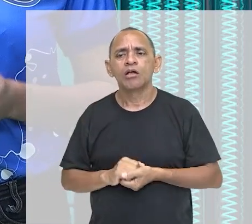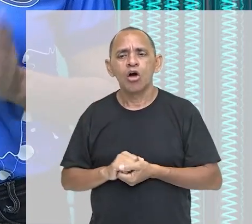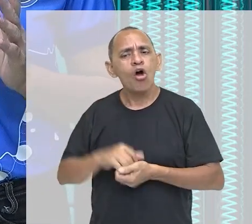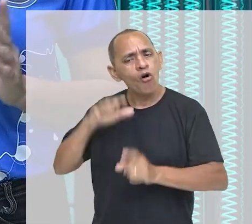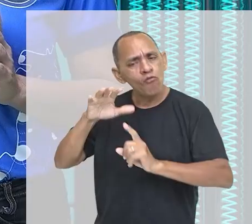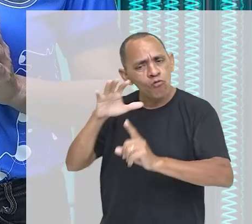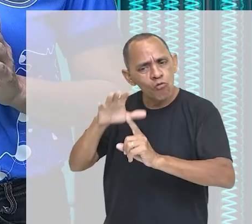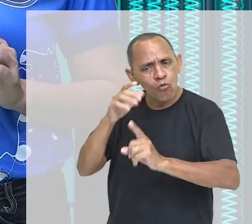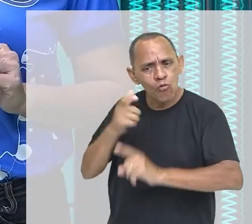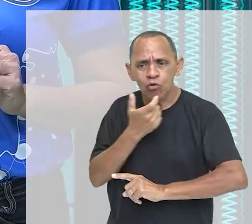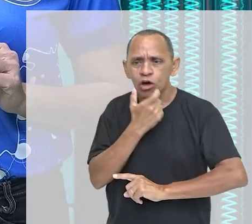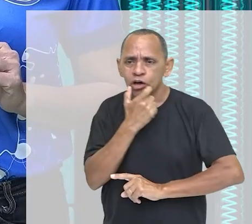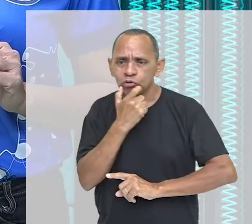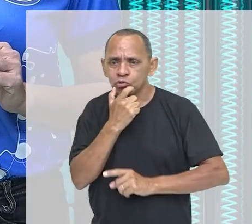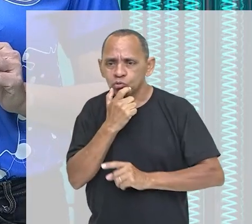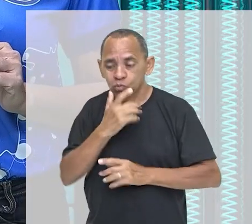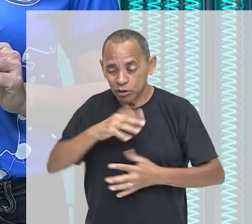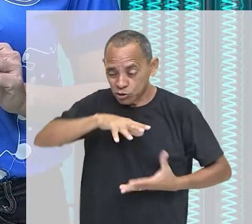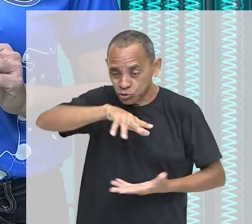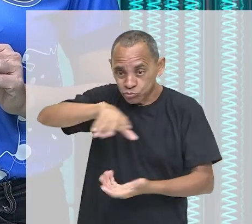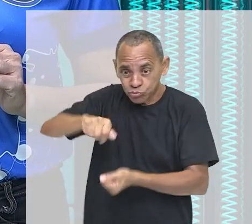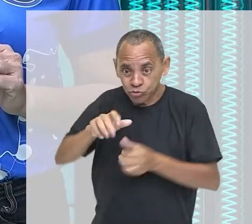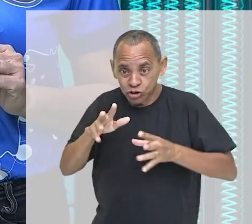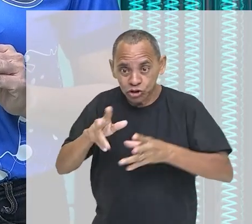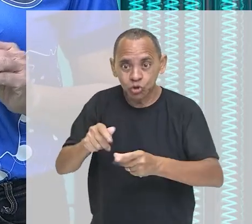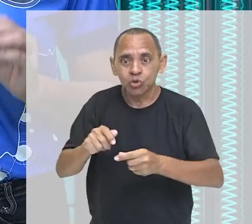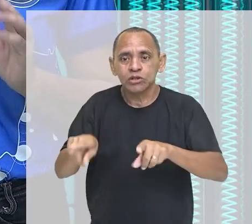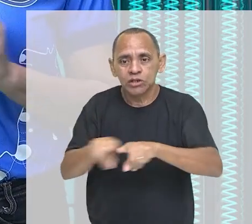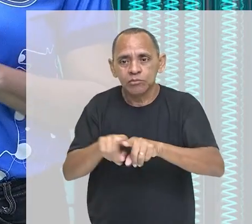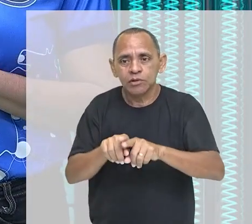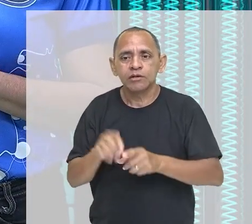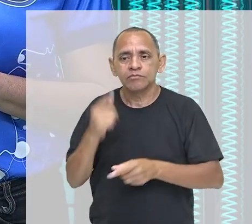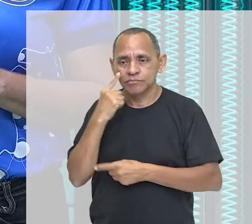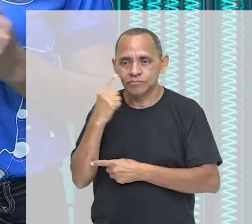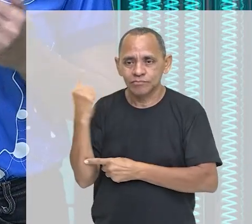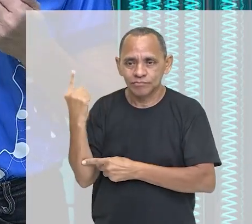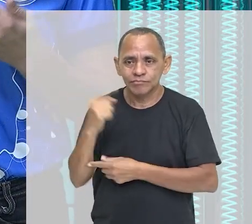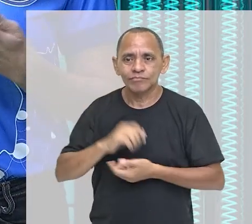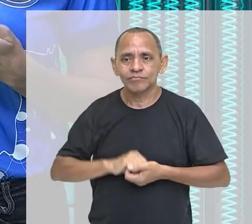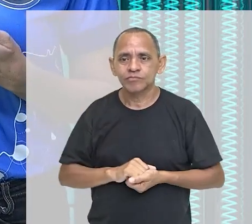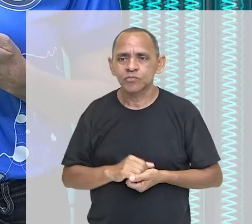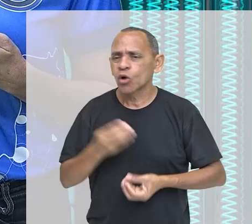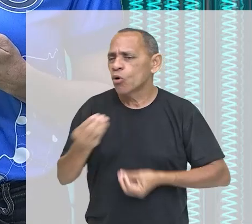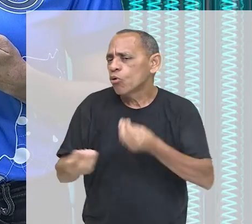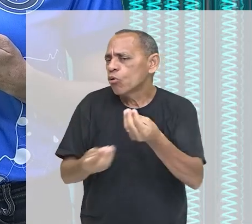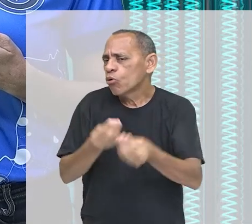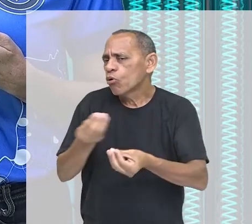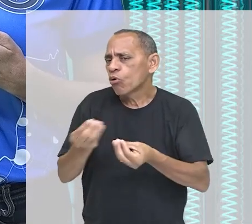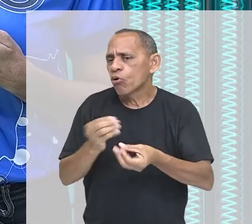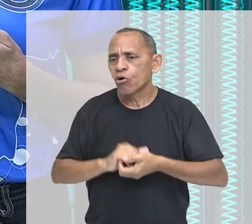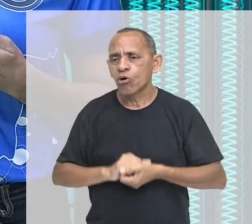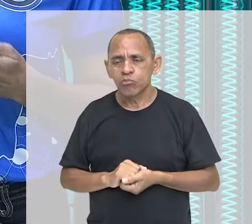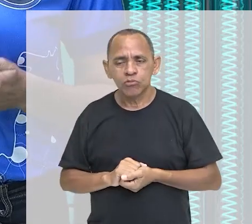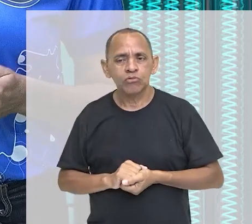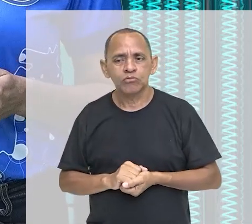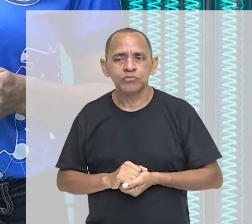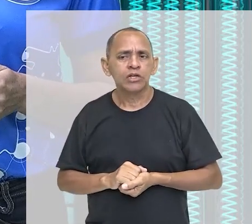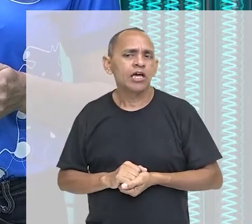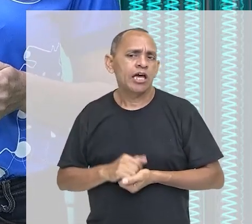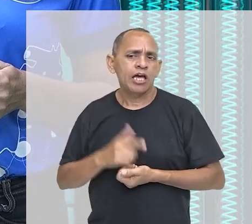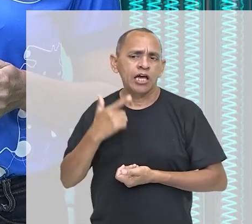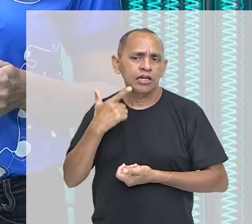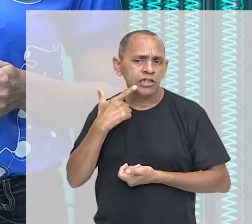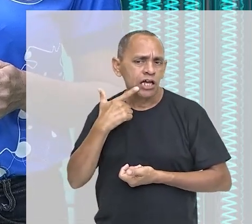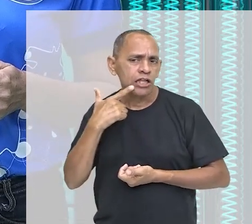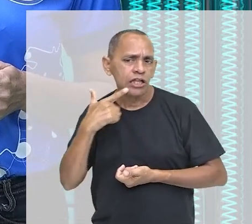inglesa no mundo. Então acompanhe comigo, olha só. O inglês no mundo. Como um mero idioma, vindo